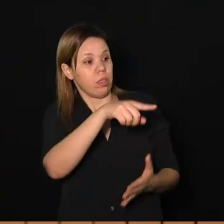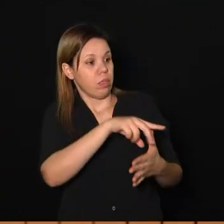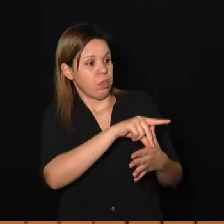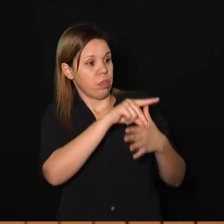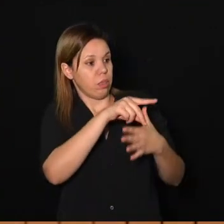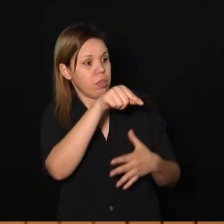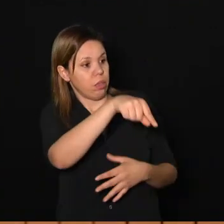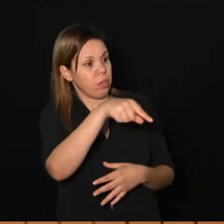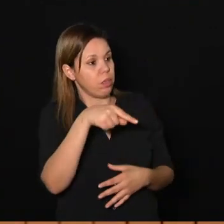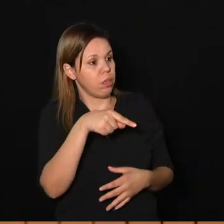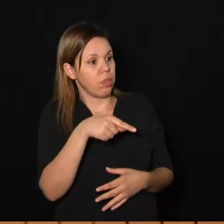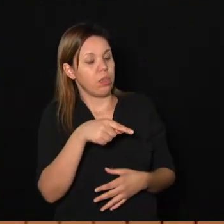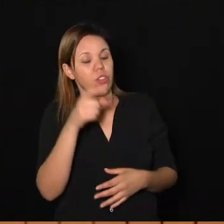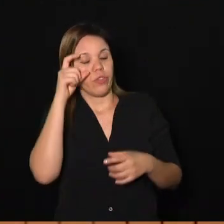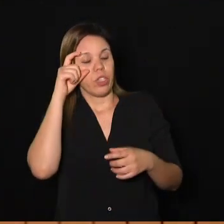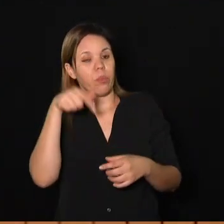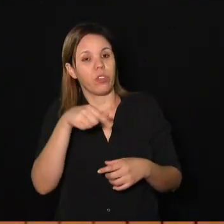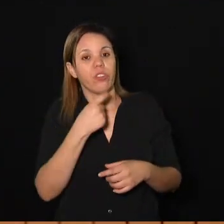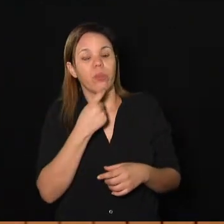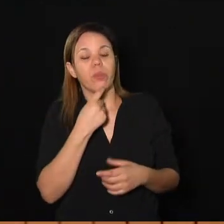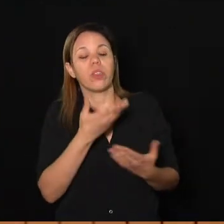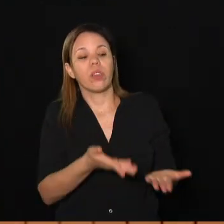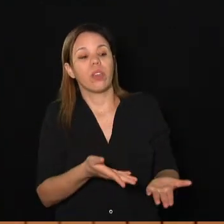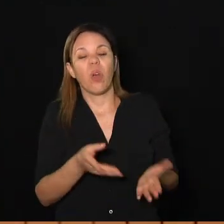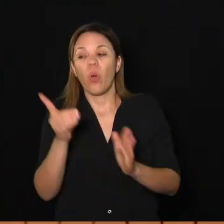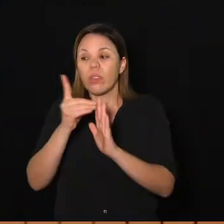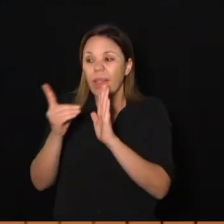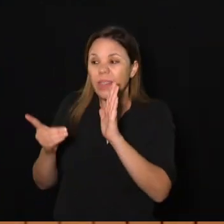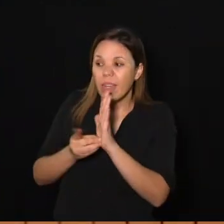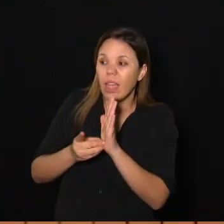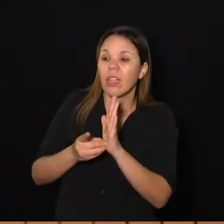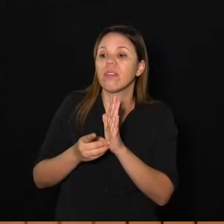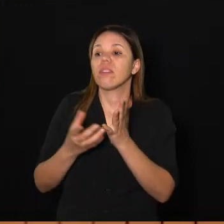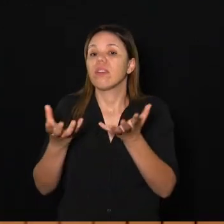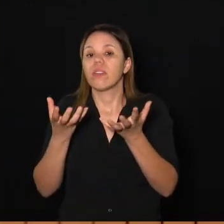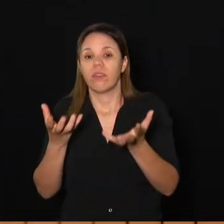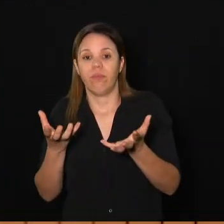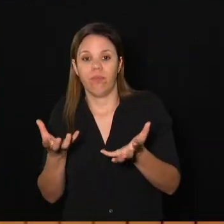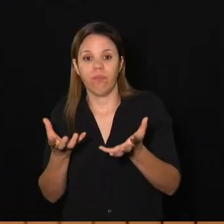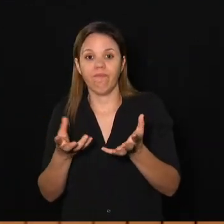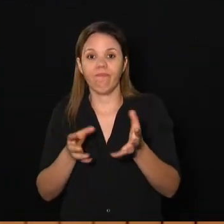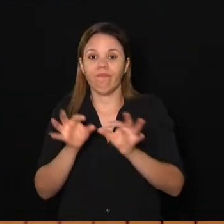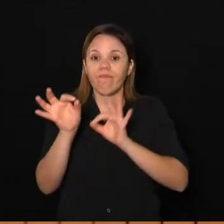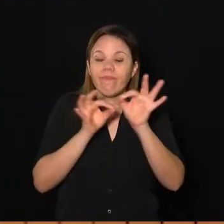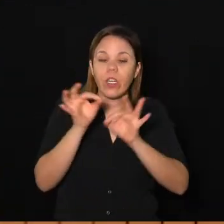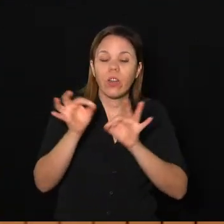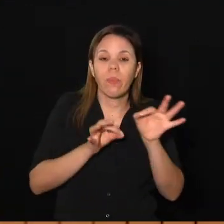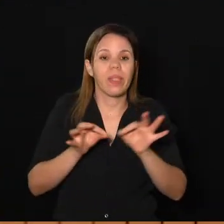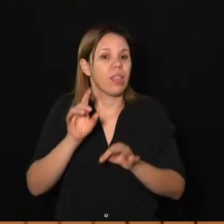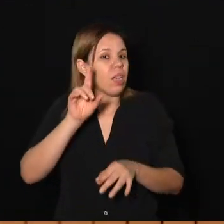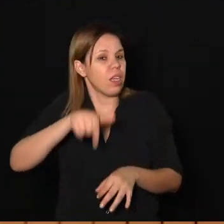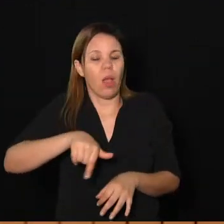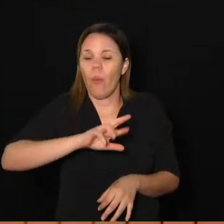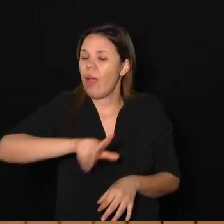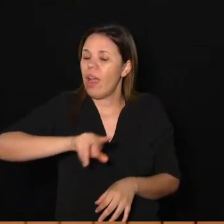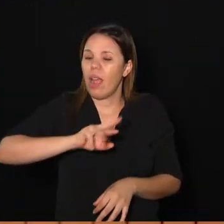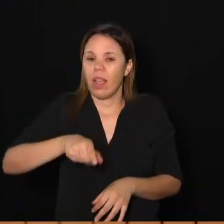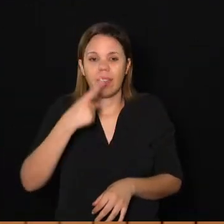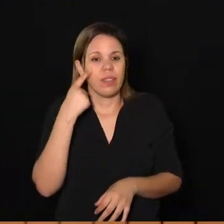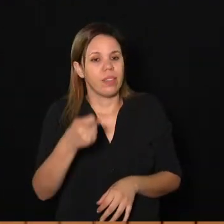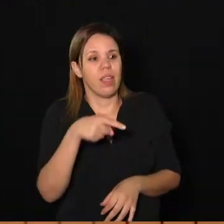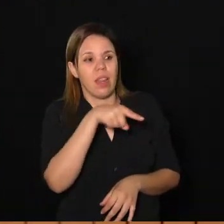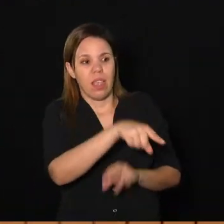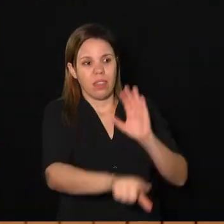que se menciona que o decreto busca regulamentar ou resolver a questão do optometrista não é esse o interesse da lei